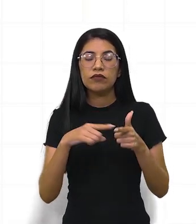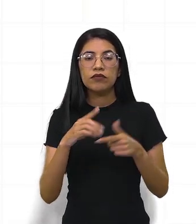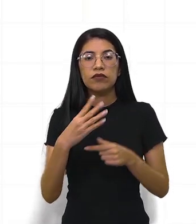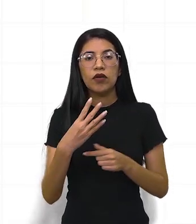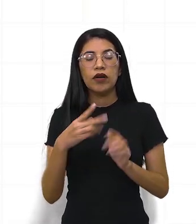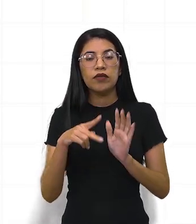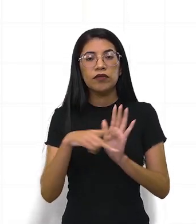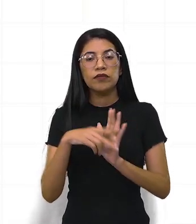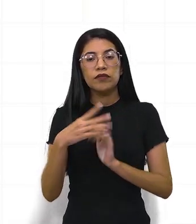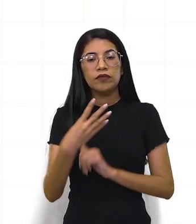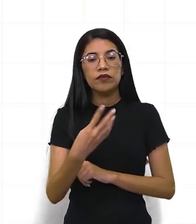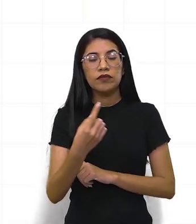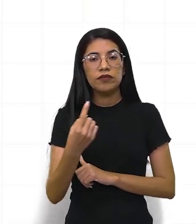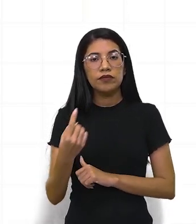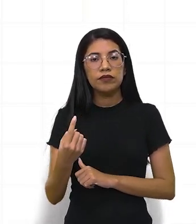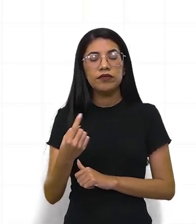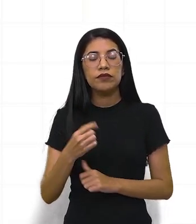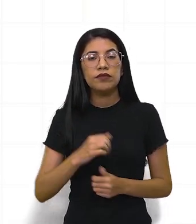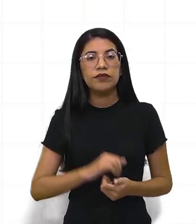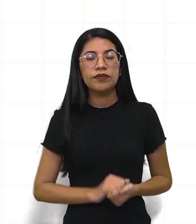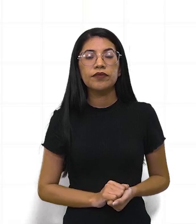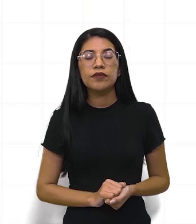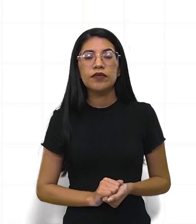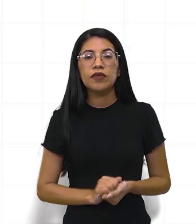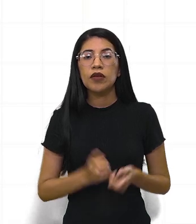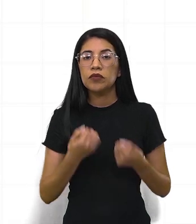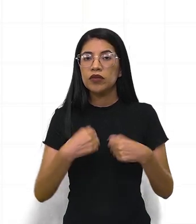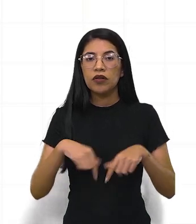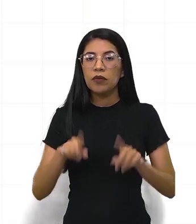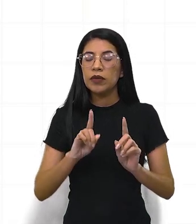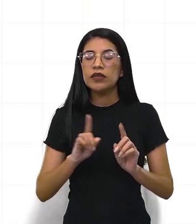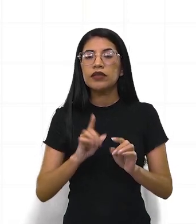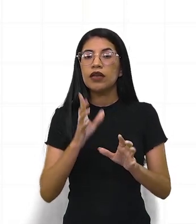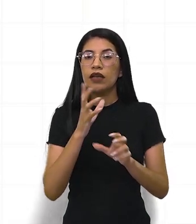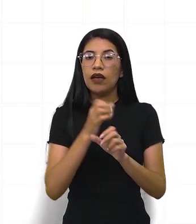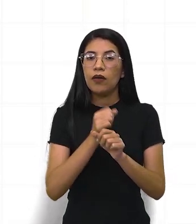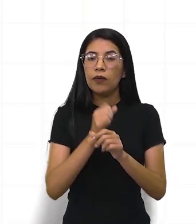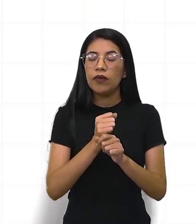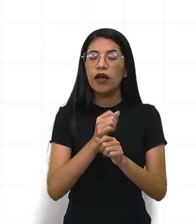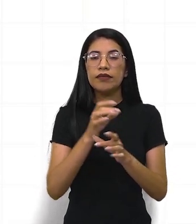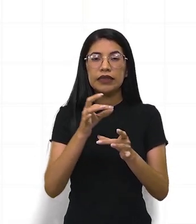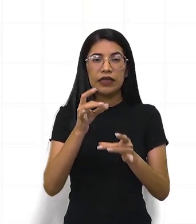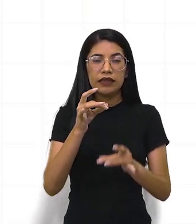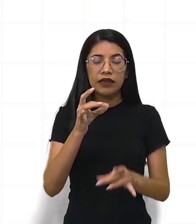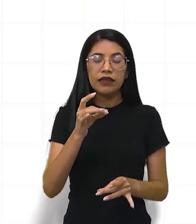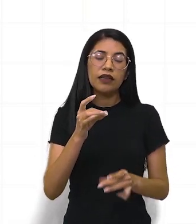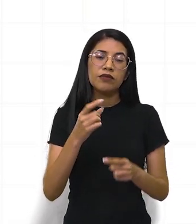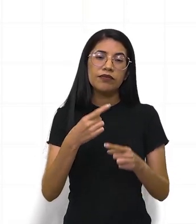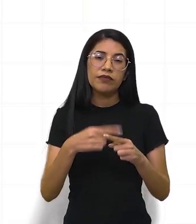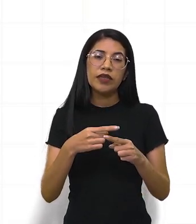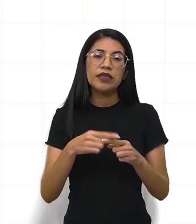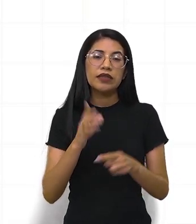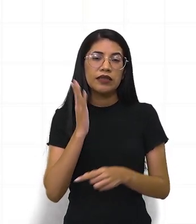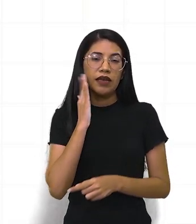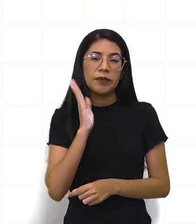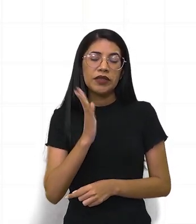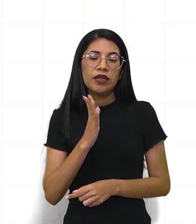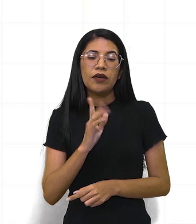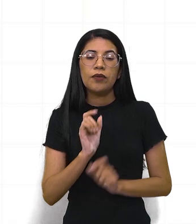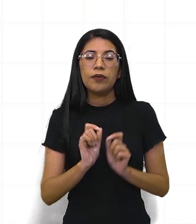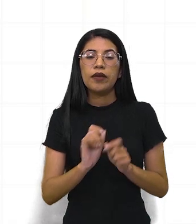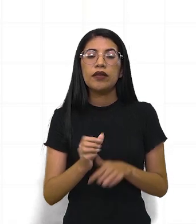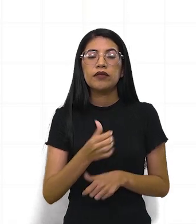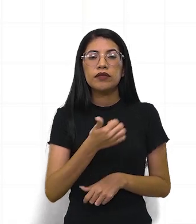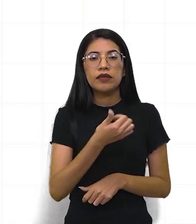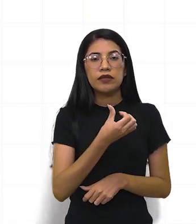Ok? Então, sem precisar fazer a conta, a gente já sabia que 4 é divisor de 164. Tudo certo,